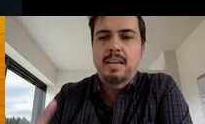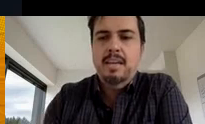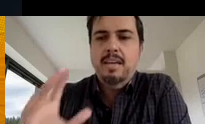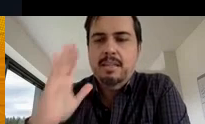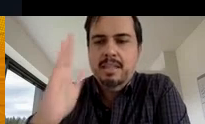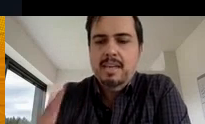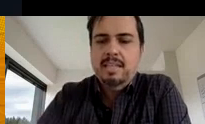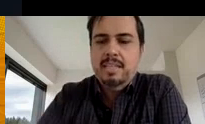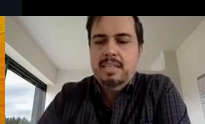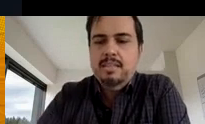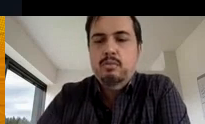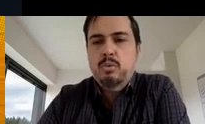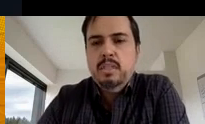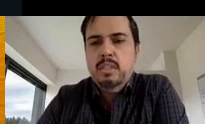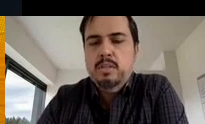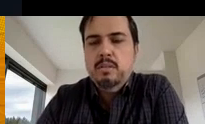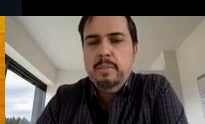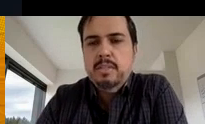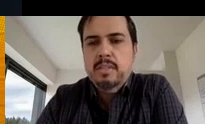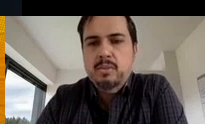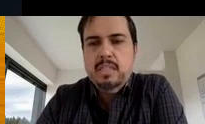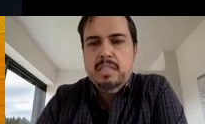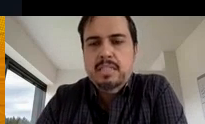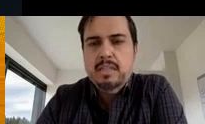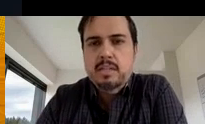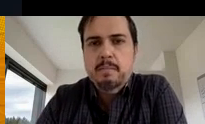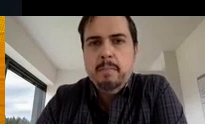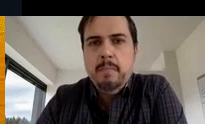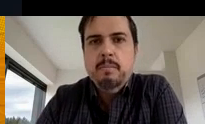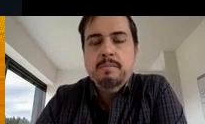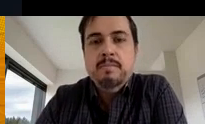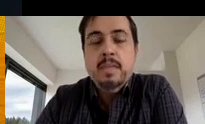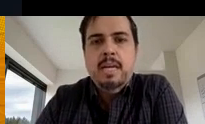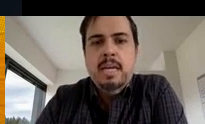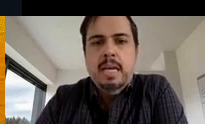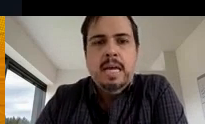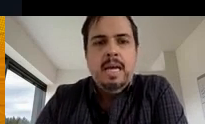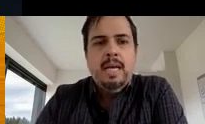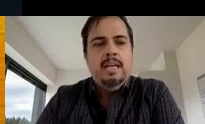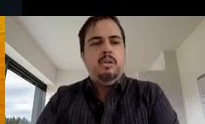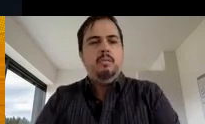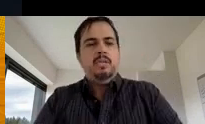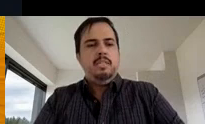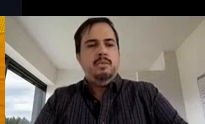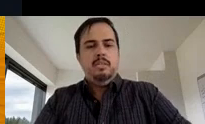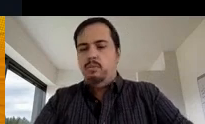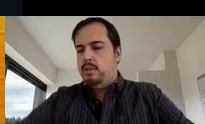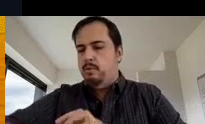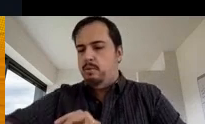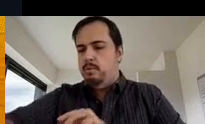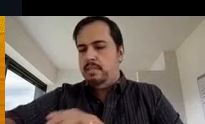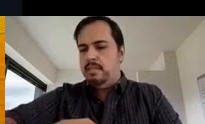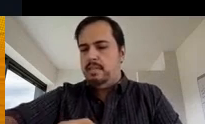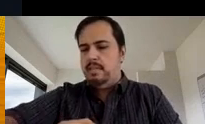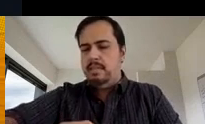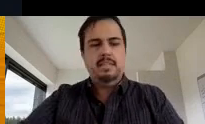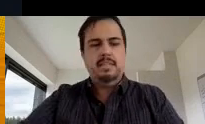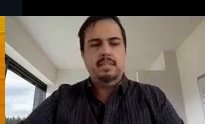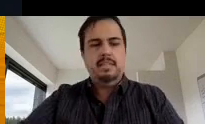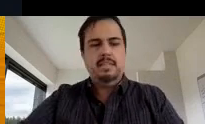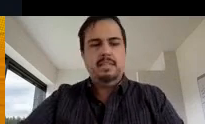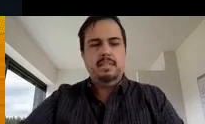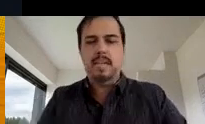que pensa, né, que tenta construir esse tipo de pensamento que a gente está dizendo aqui, tá bom? Isso aí, moçada. Eu acho que eu falei